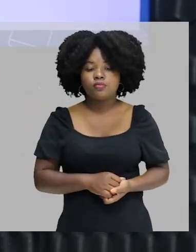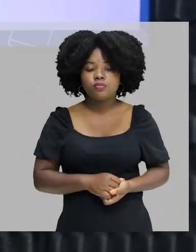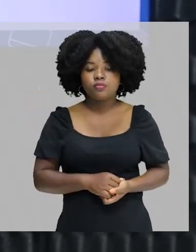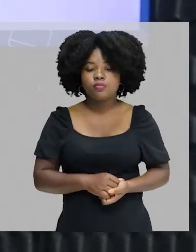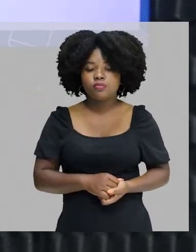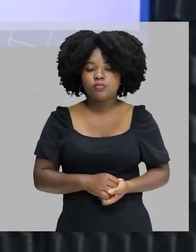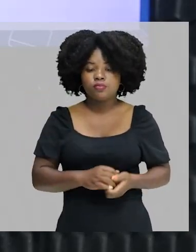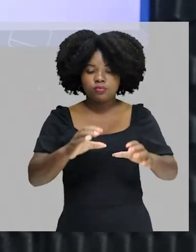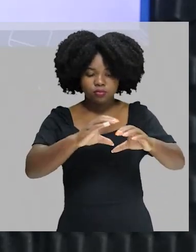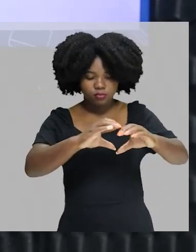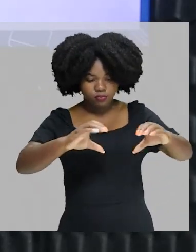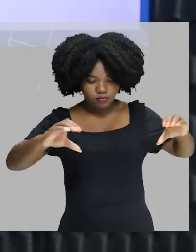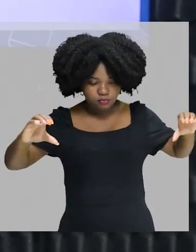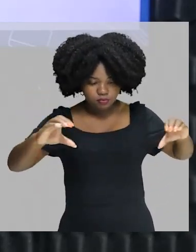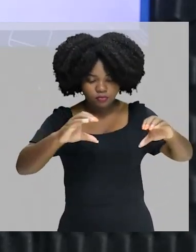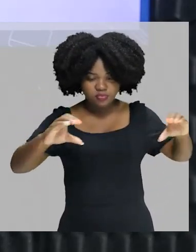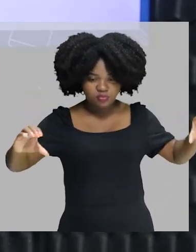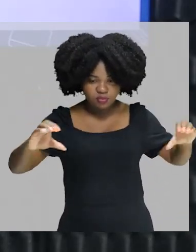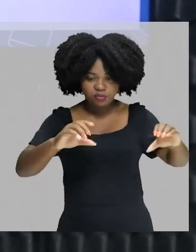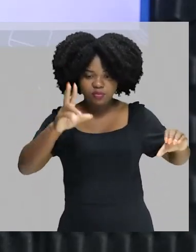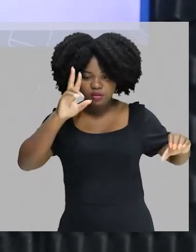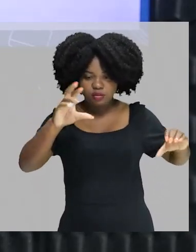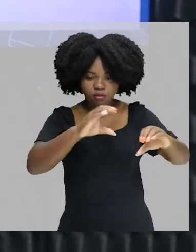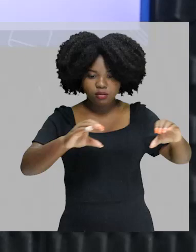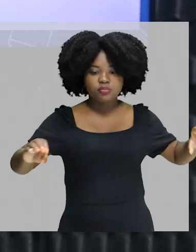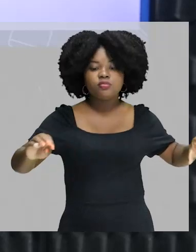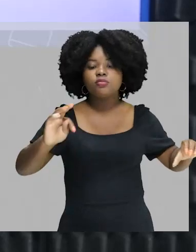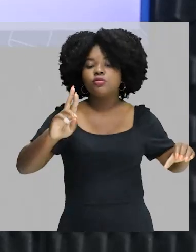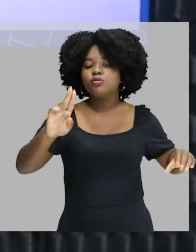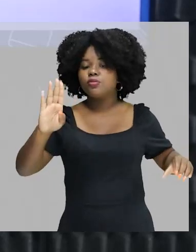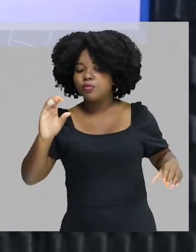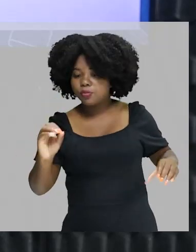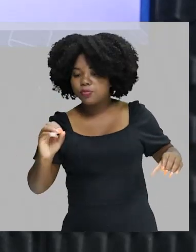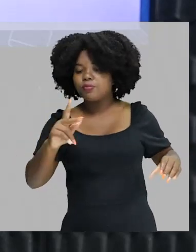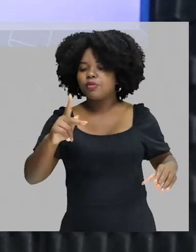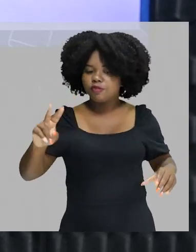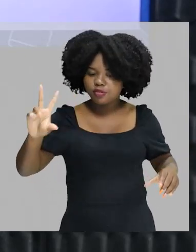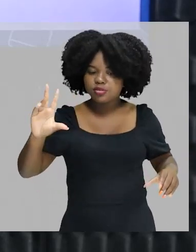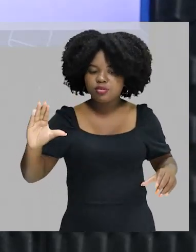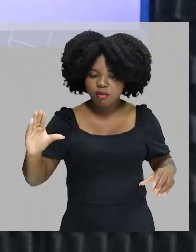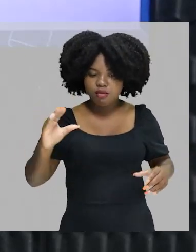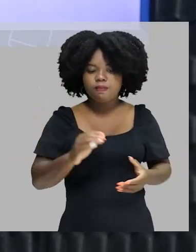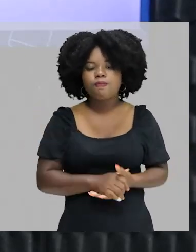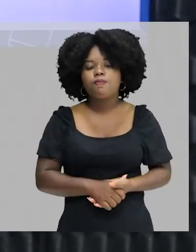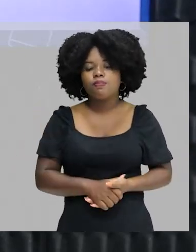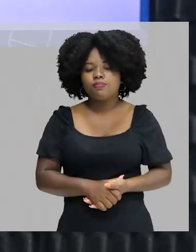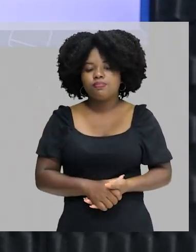os tubos de PVC, polietileno,